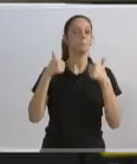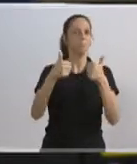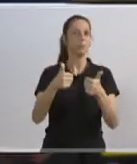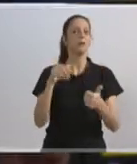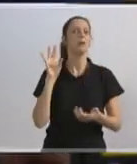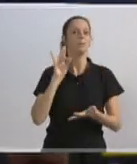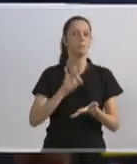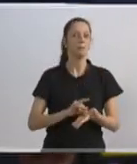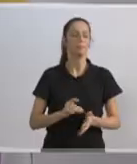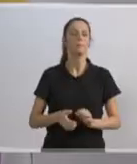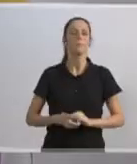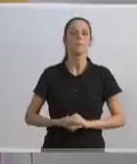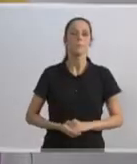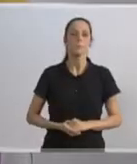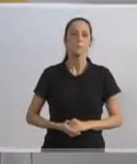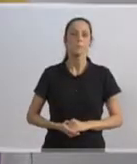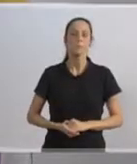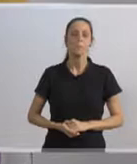o